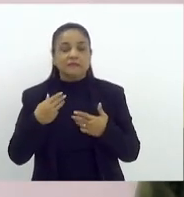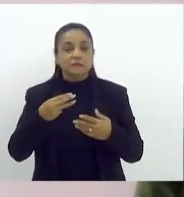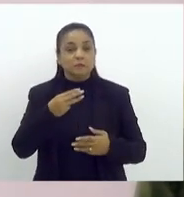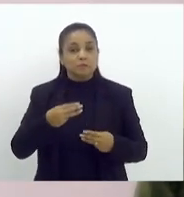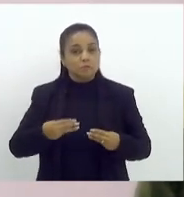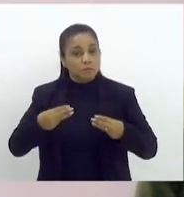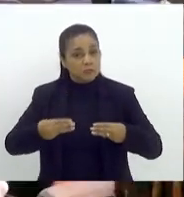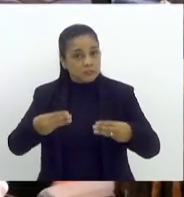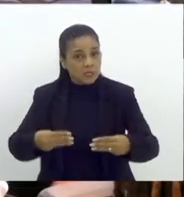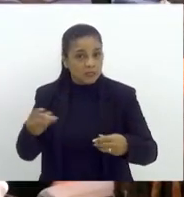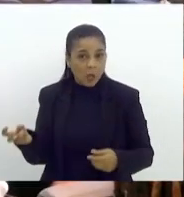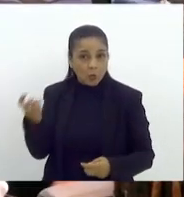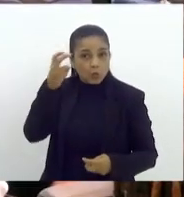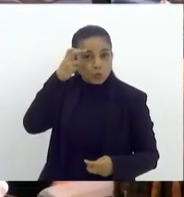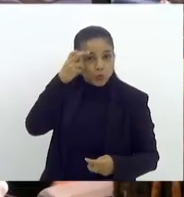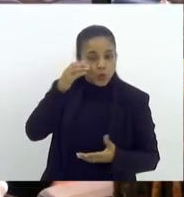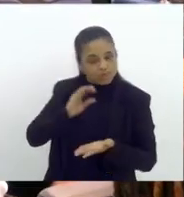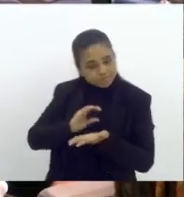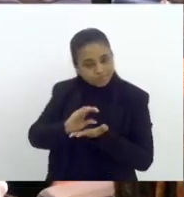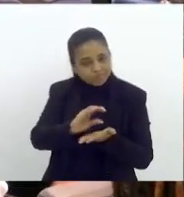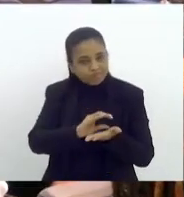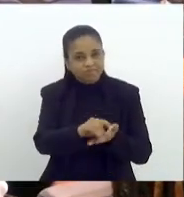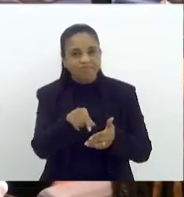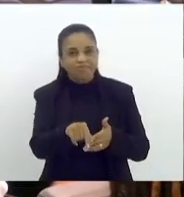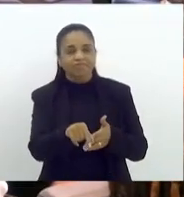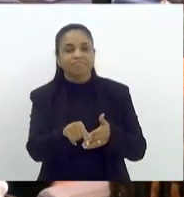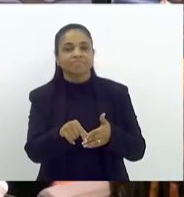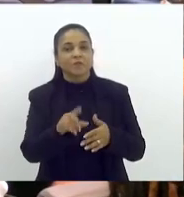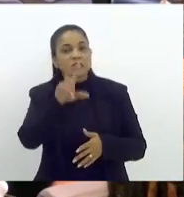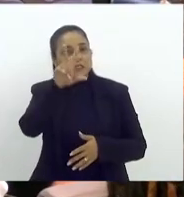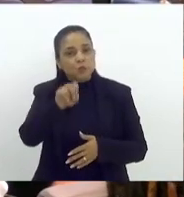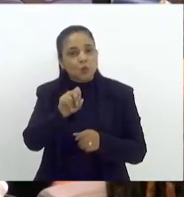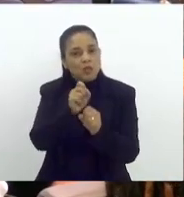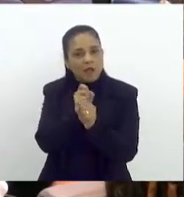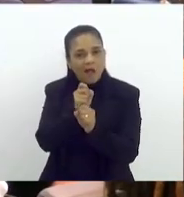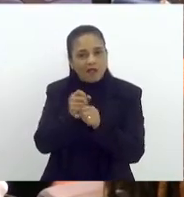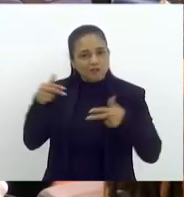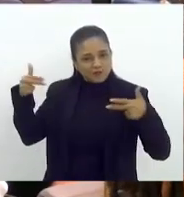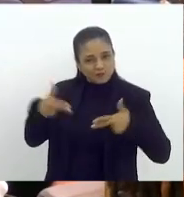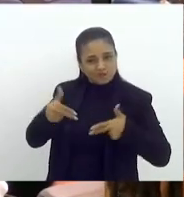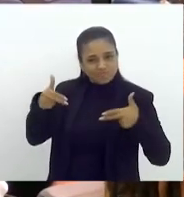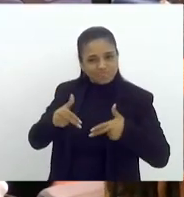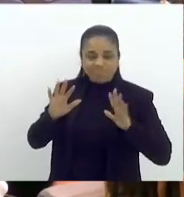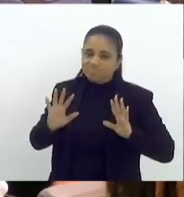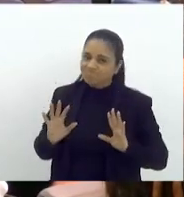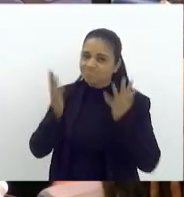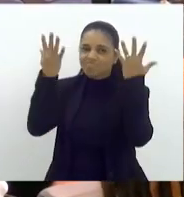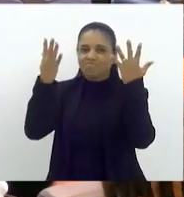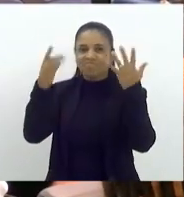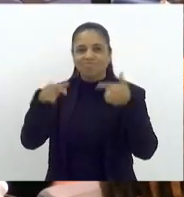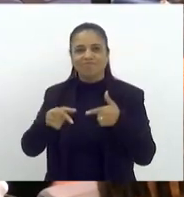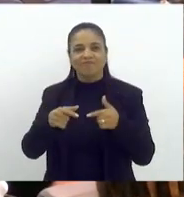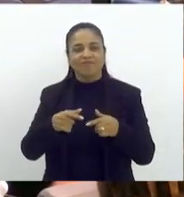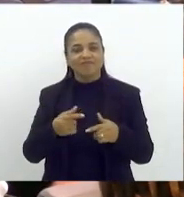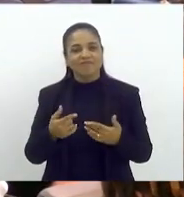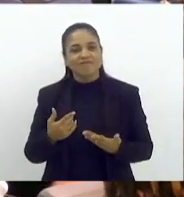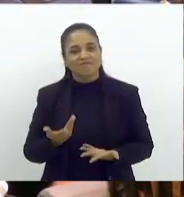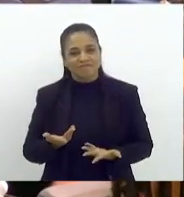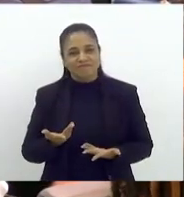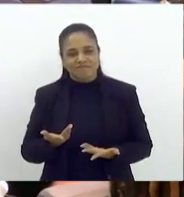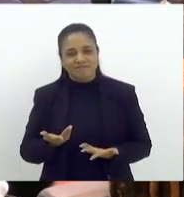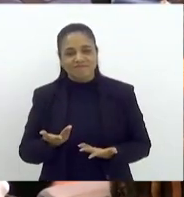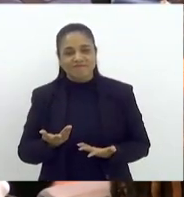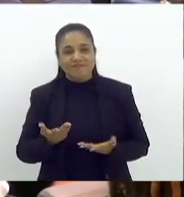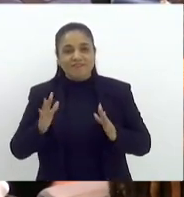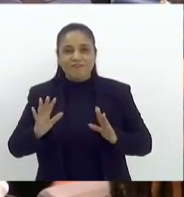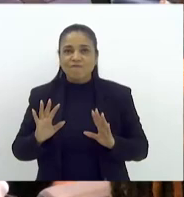da cultura também investimento para que esse 50 anos seja celebrado em grande estilo